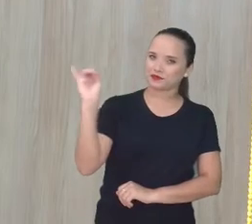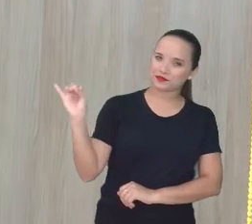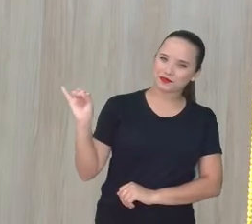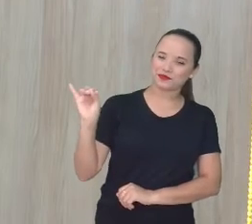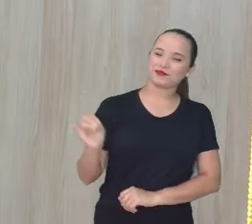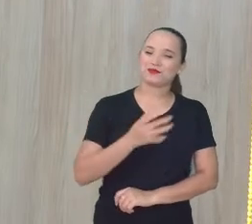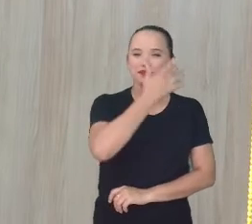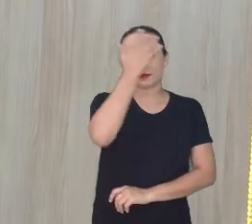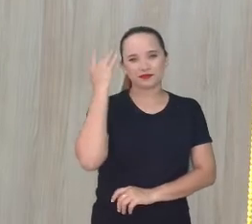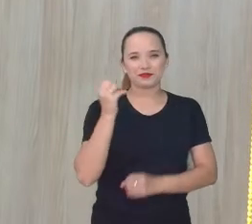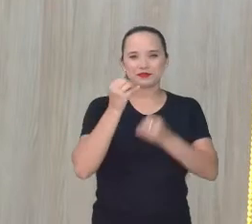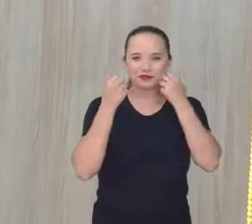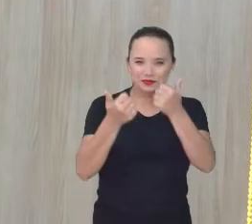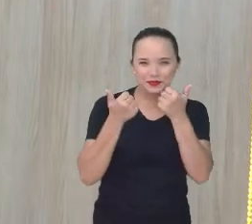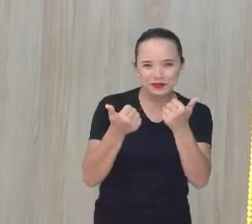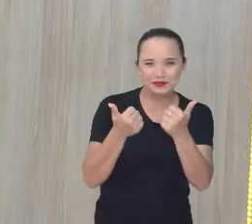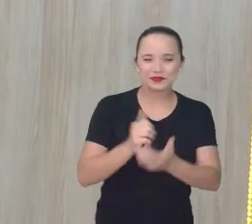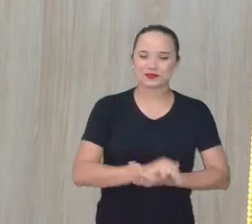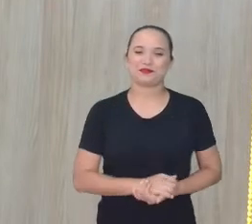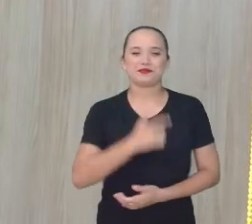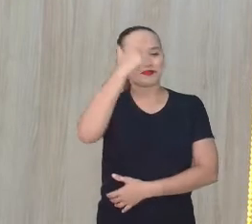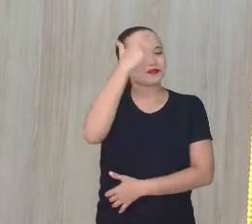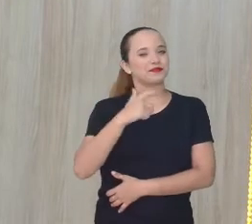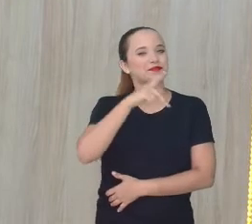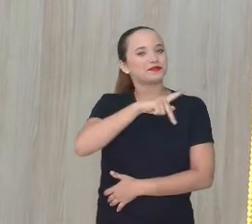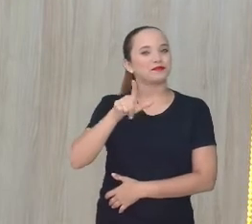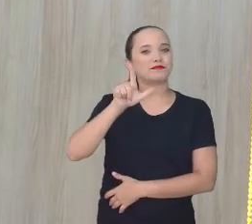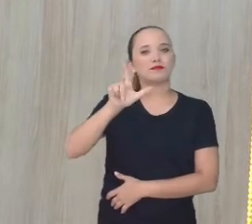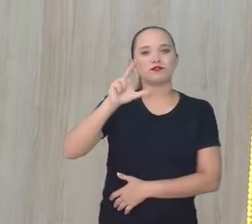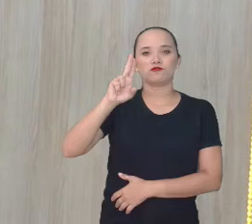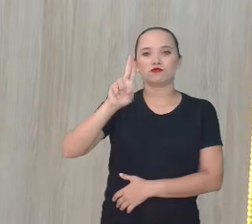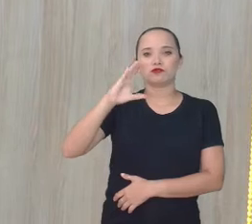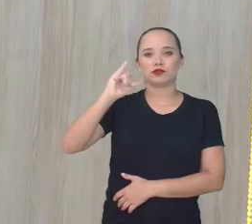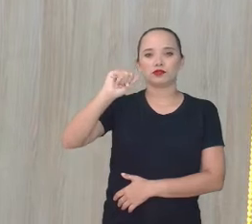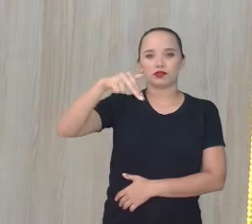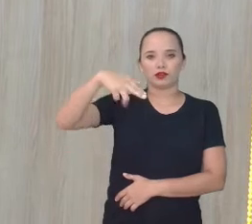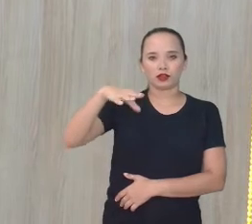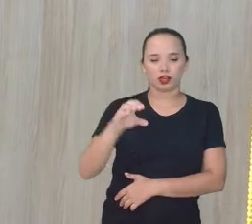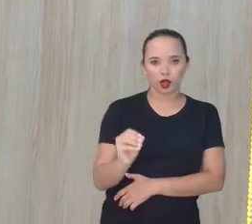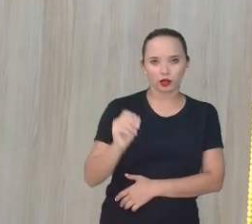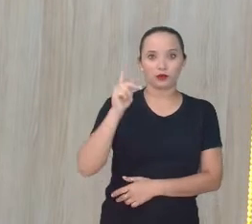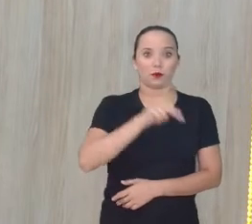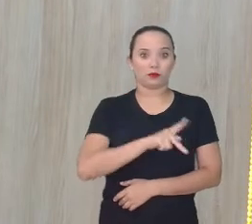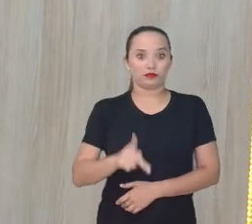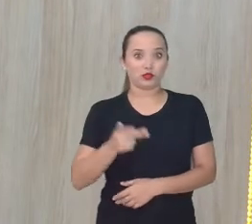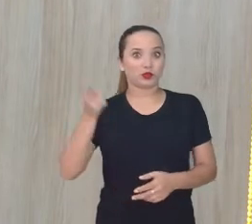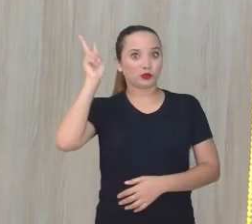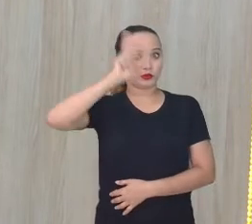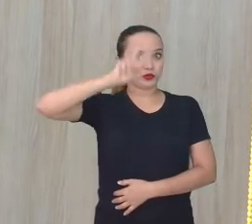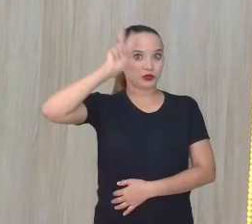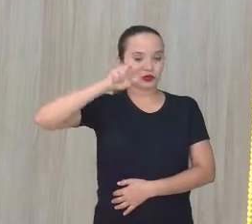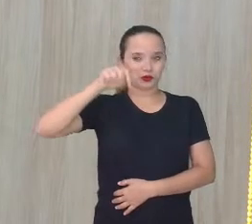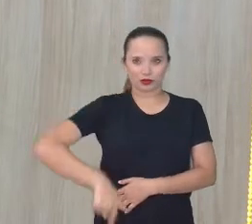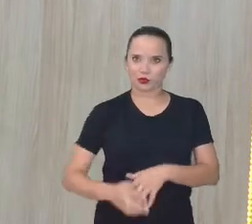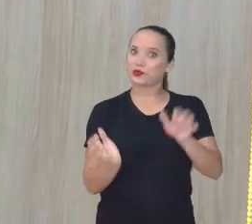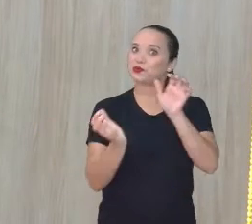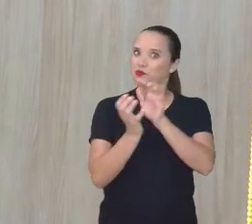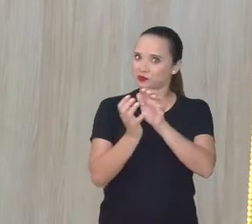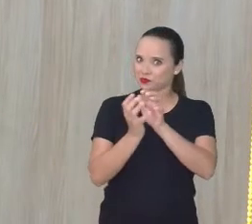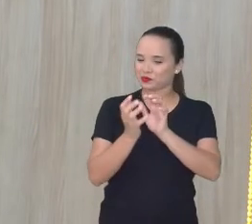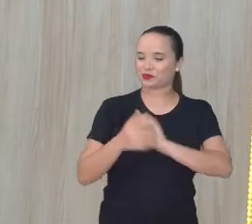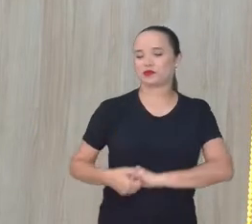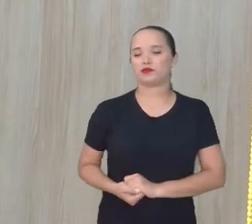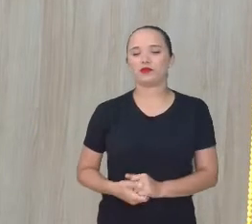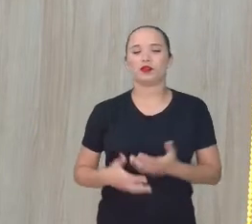Olá pessoal, tudo bom com vocês? Eu sou o professor Luciano Júnior, professor de História do Recife. Nós vamos